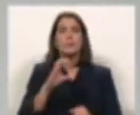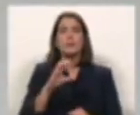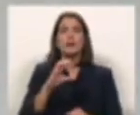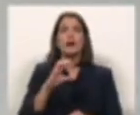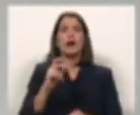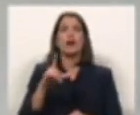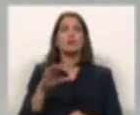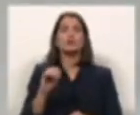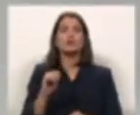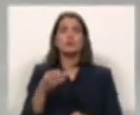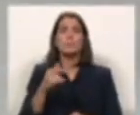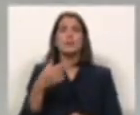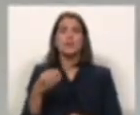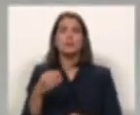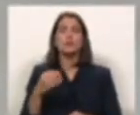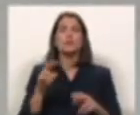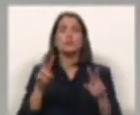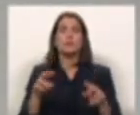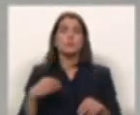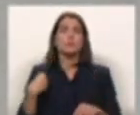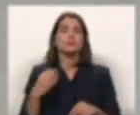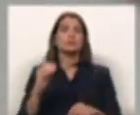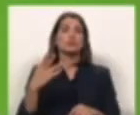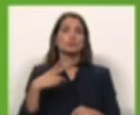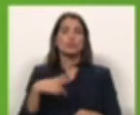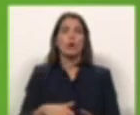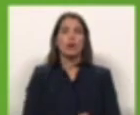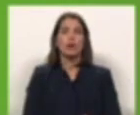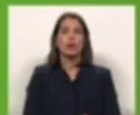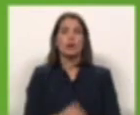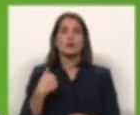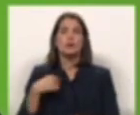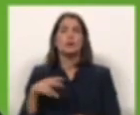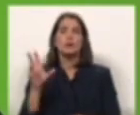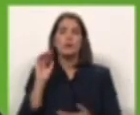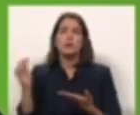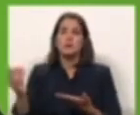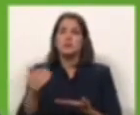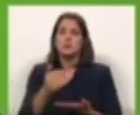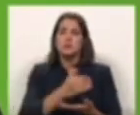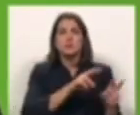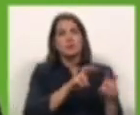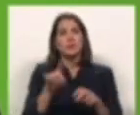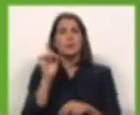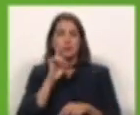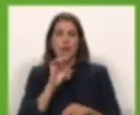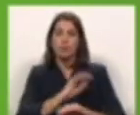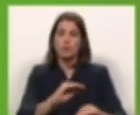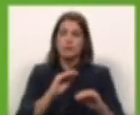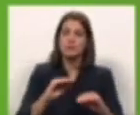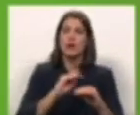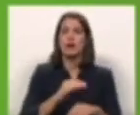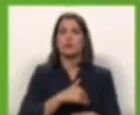que é a questão mais preocupante está sem eu vi que a falar um pouco de questões bastante importantes da educação da